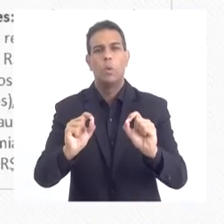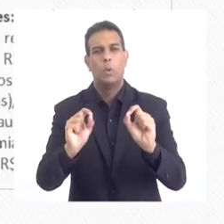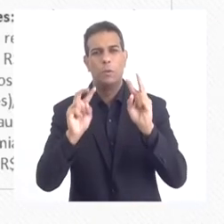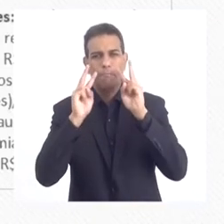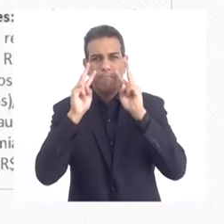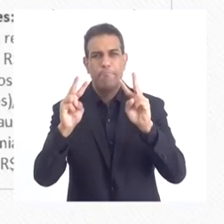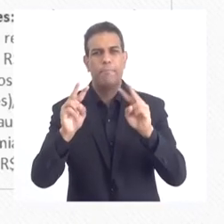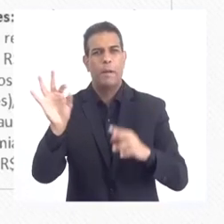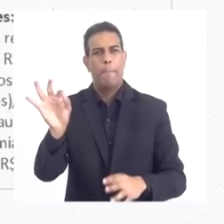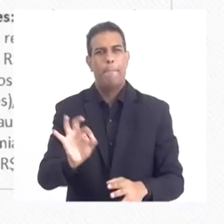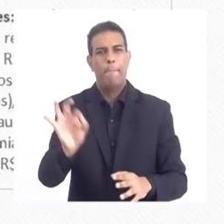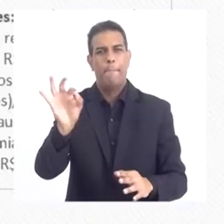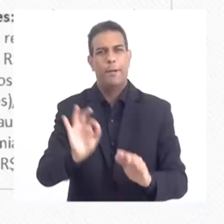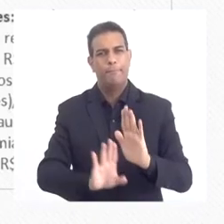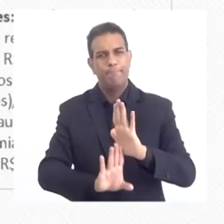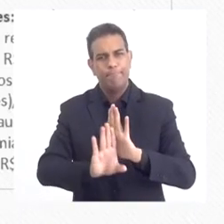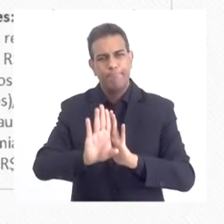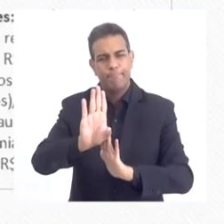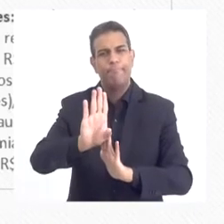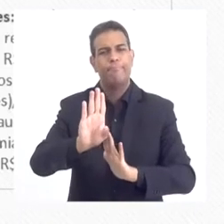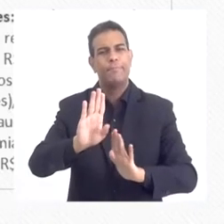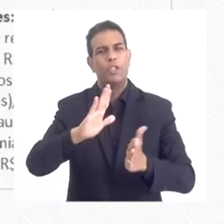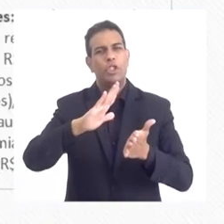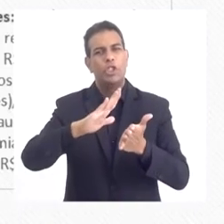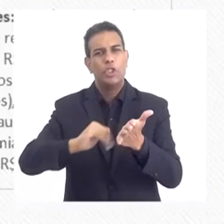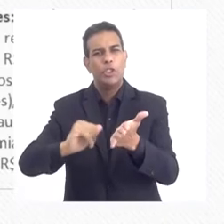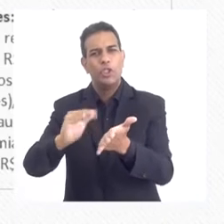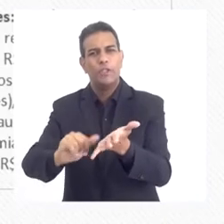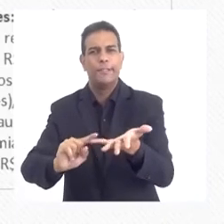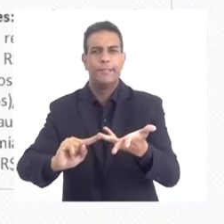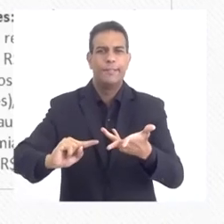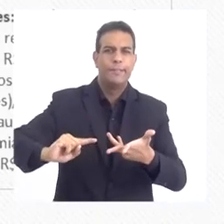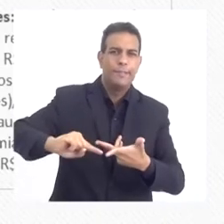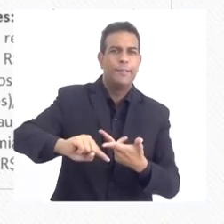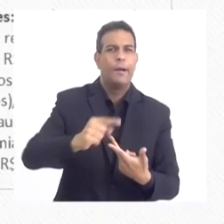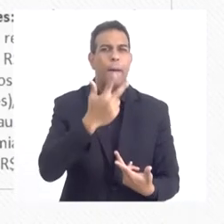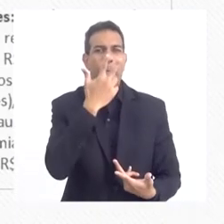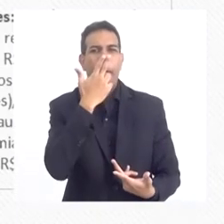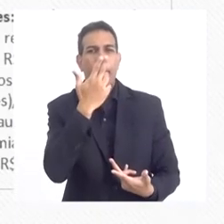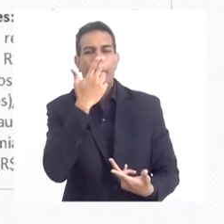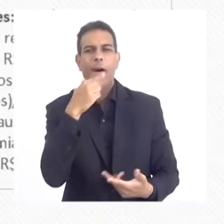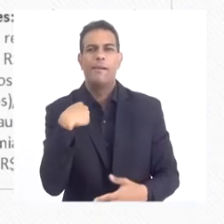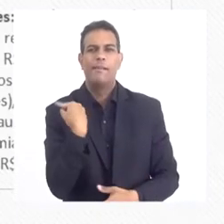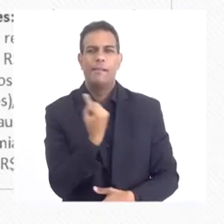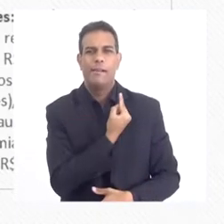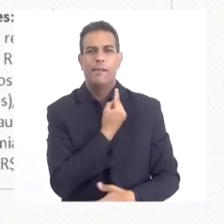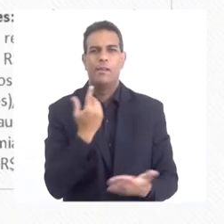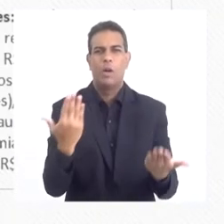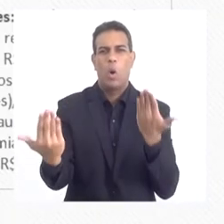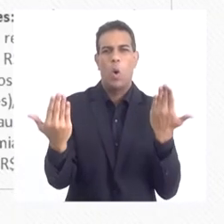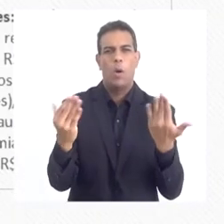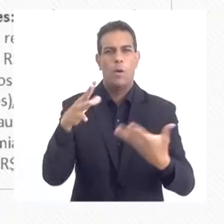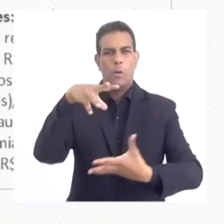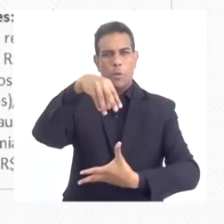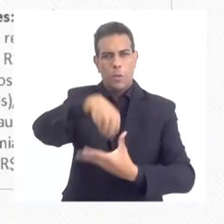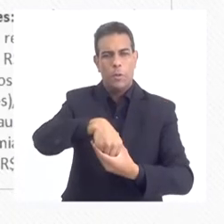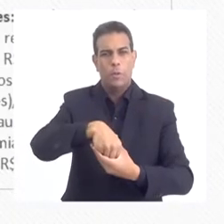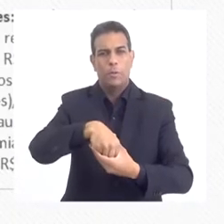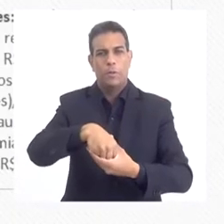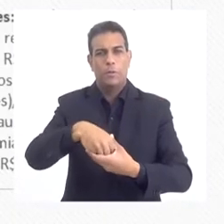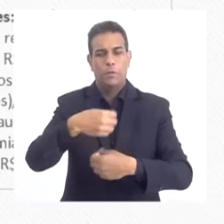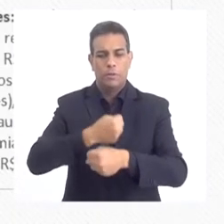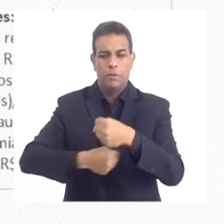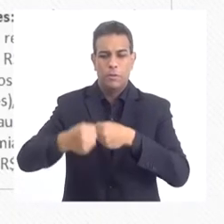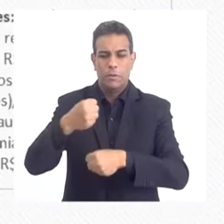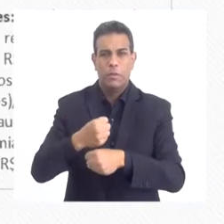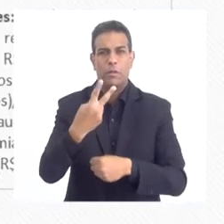esse percentual de crescimento, quando eu tiro, eu vejo que efetivamente cresceu para botar ambos no mesmo patamar, porque o ano de